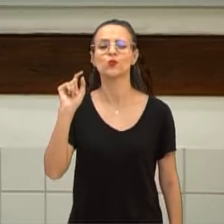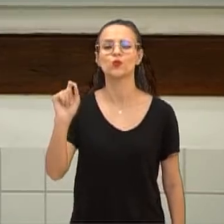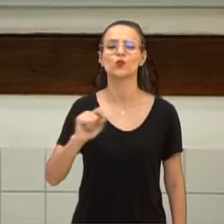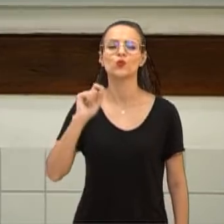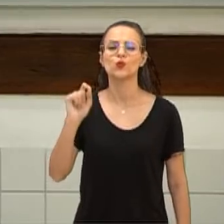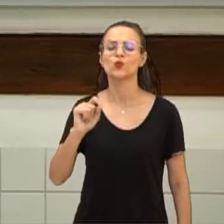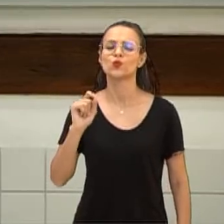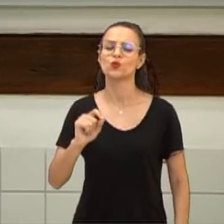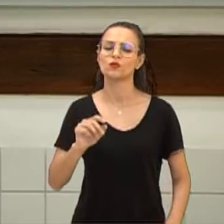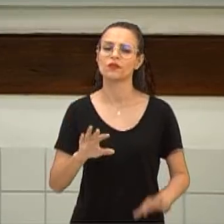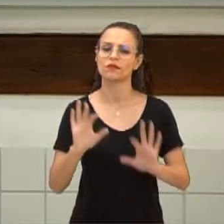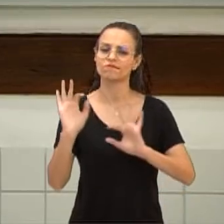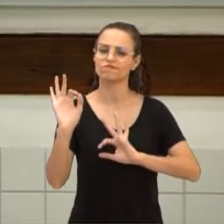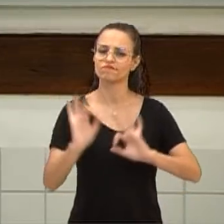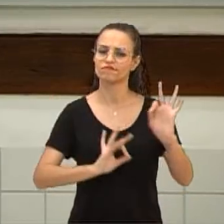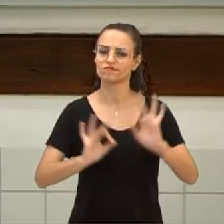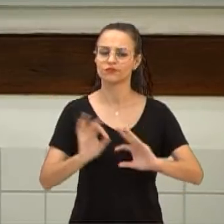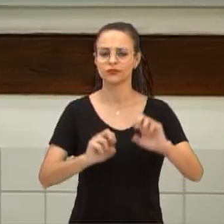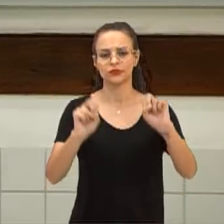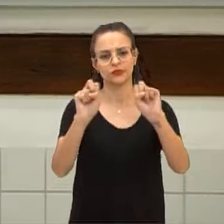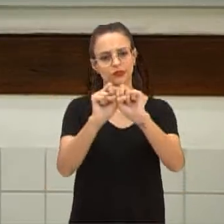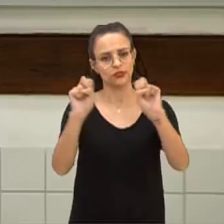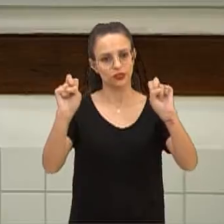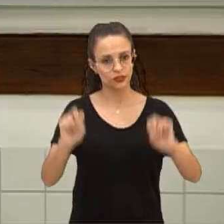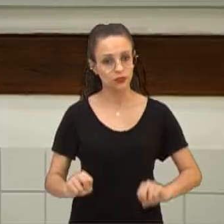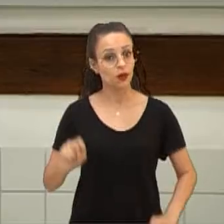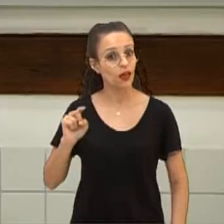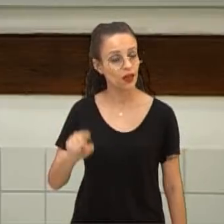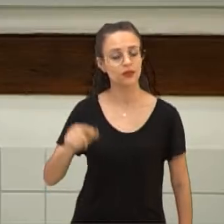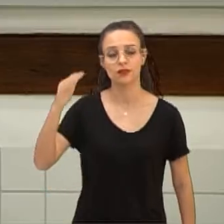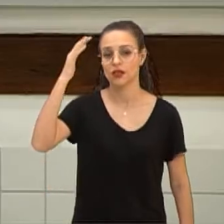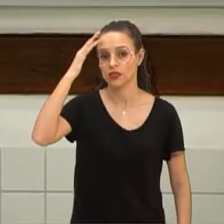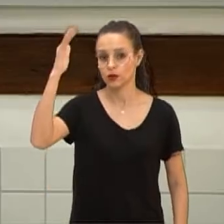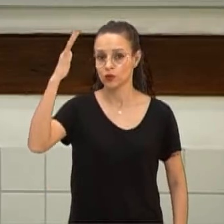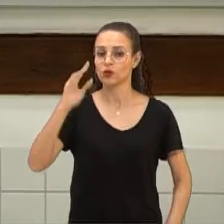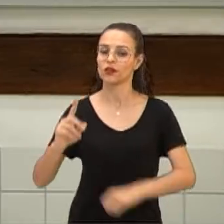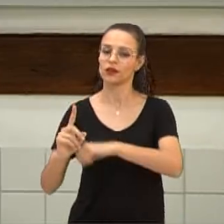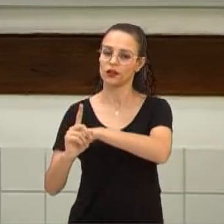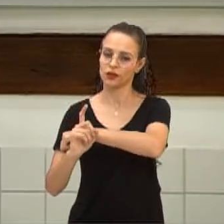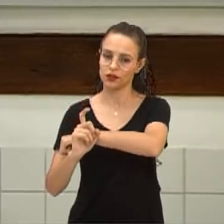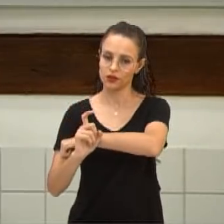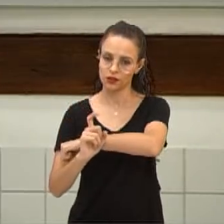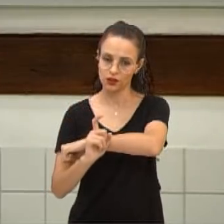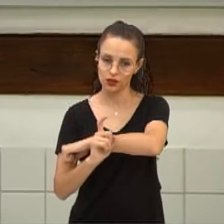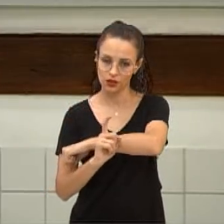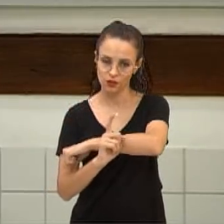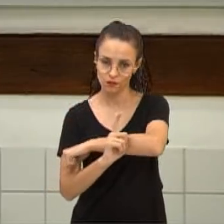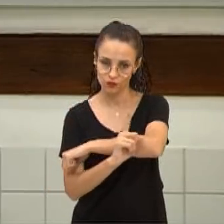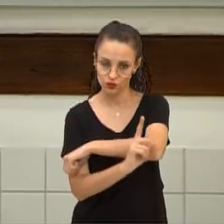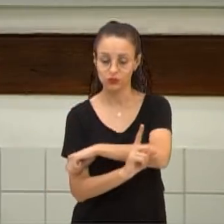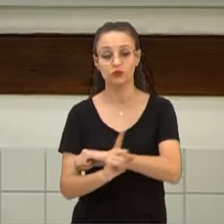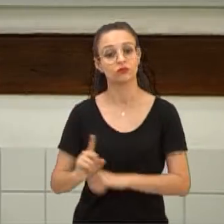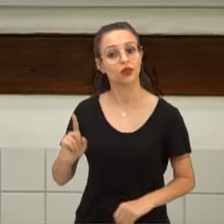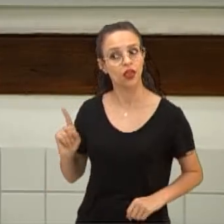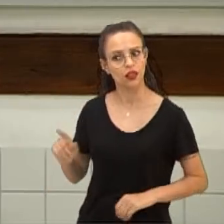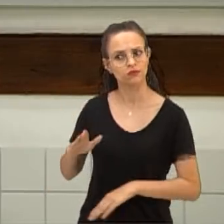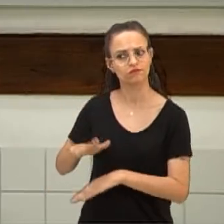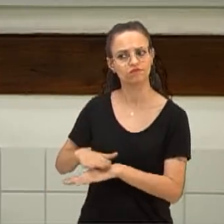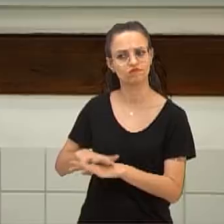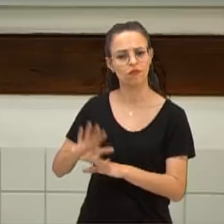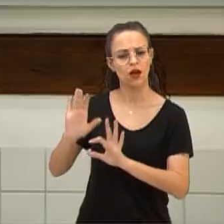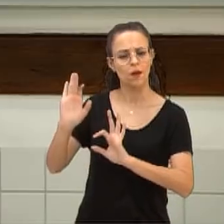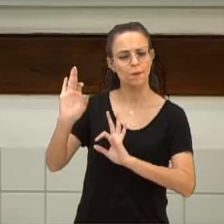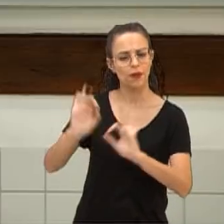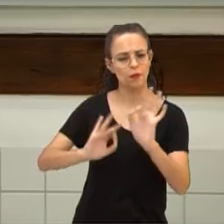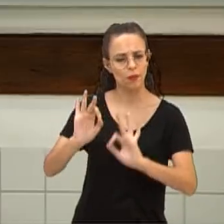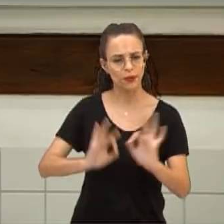a sistematizar o evolucionismo, ou seja, a organizar o evolucionismo. Eu vou